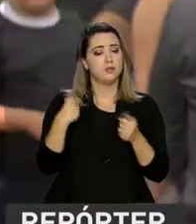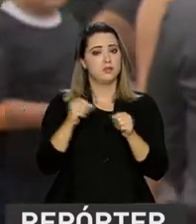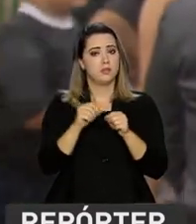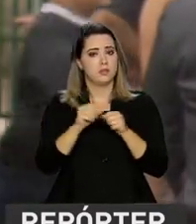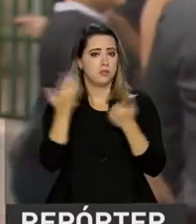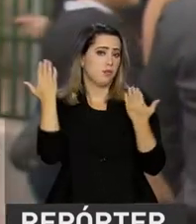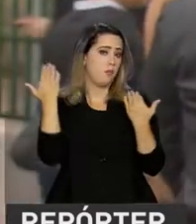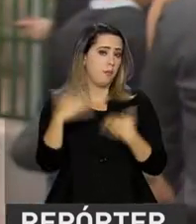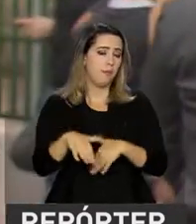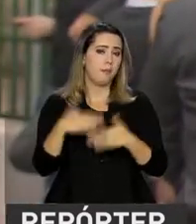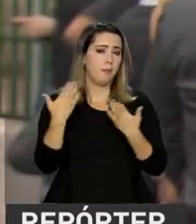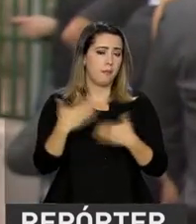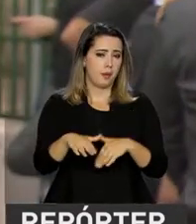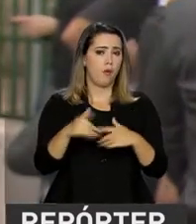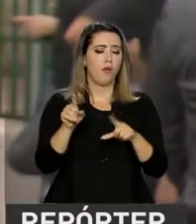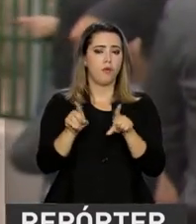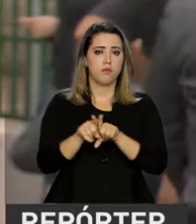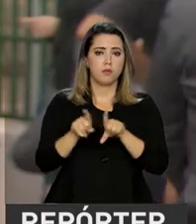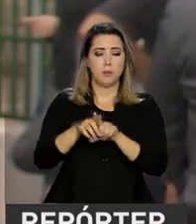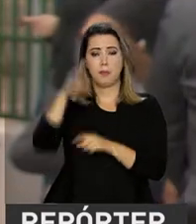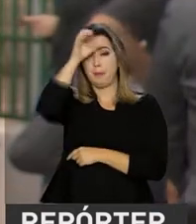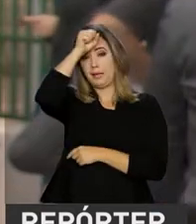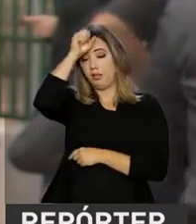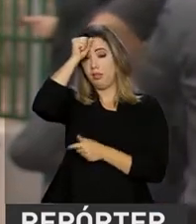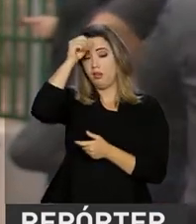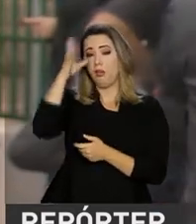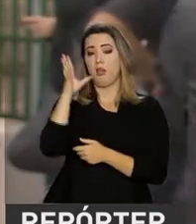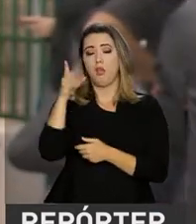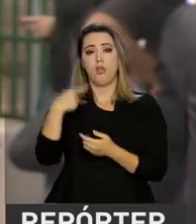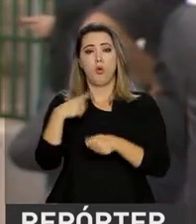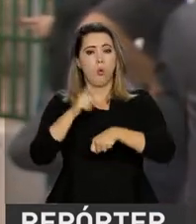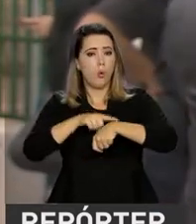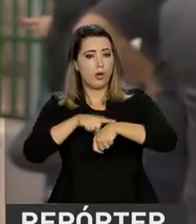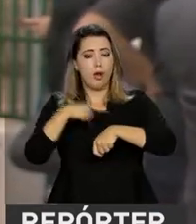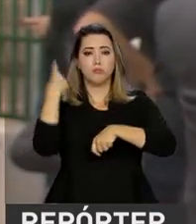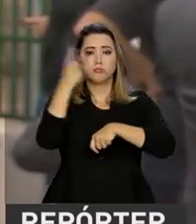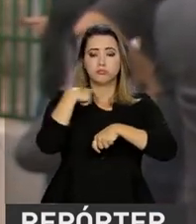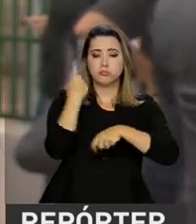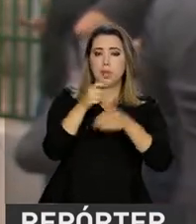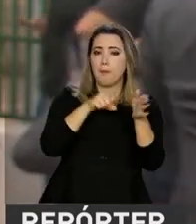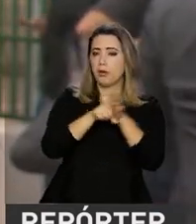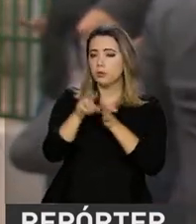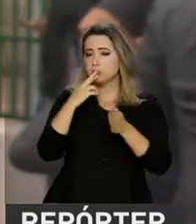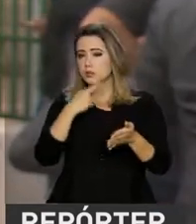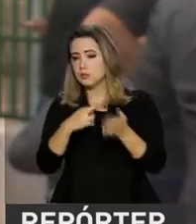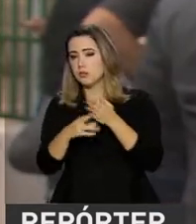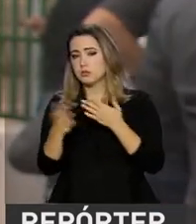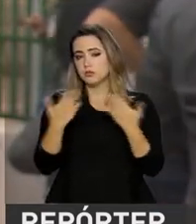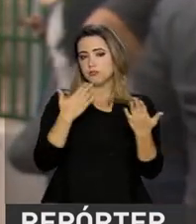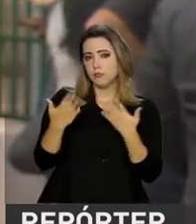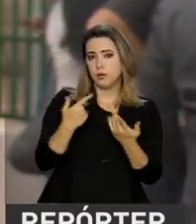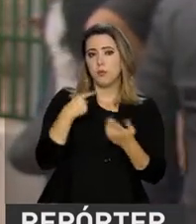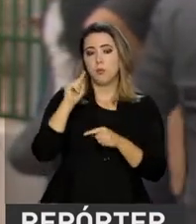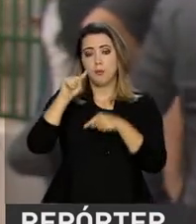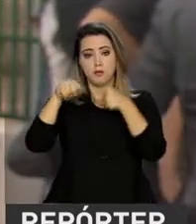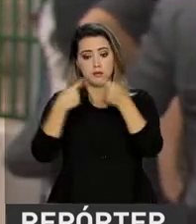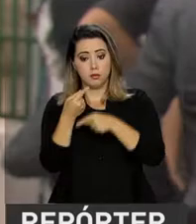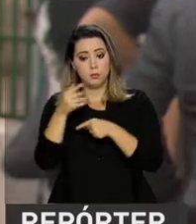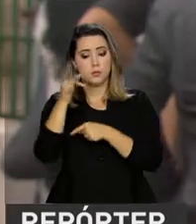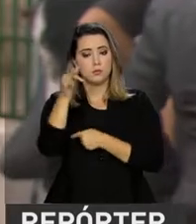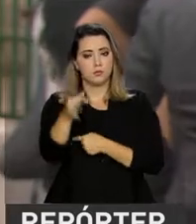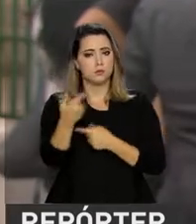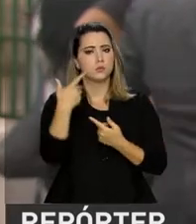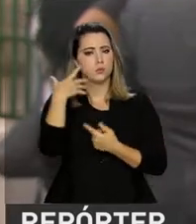ou menos pelo fato de pegar um pouco de aprendizado, experiência, também duração de prova. E saber como é que eu vou me comportar durante ela, para fazer